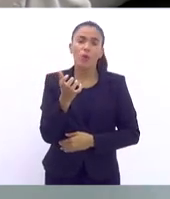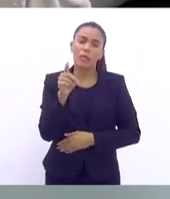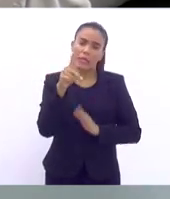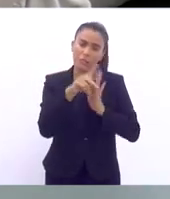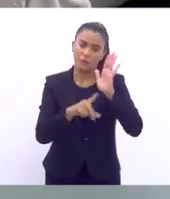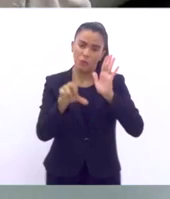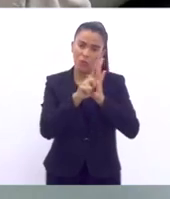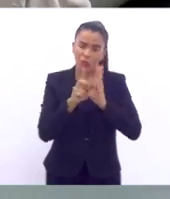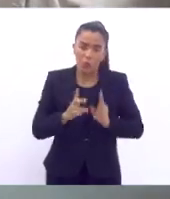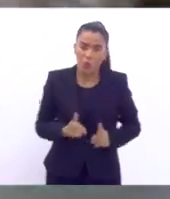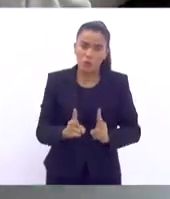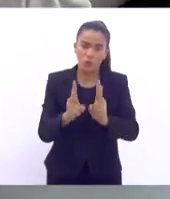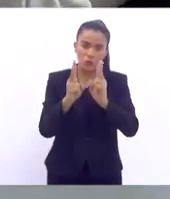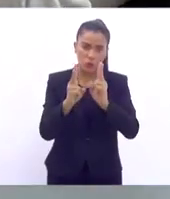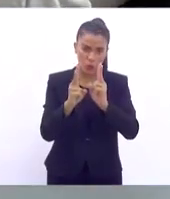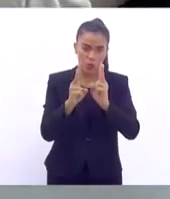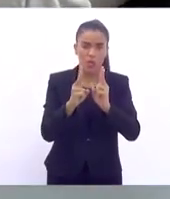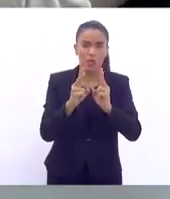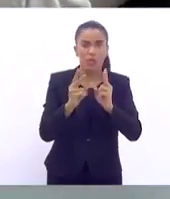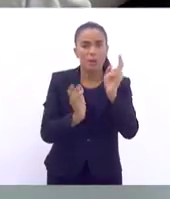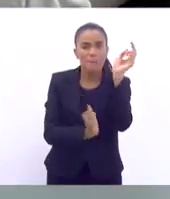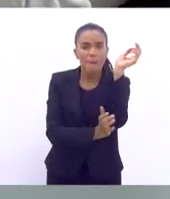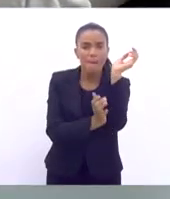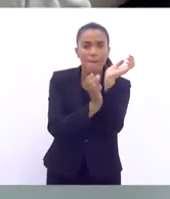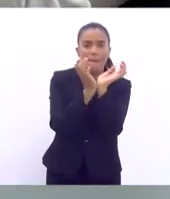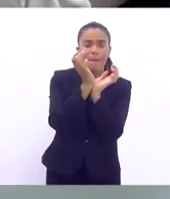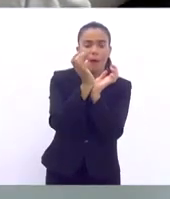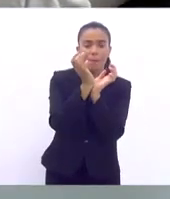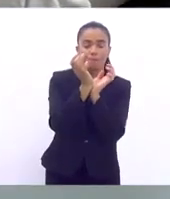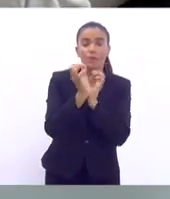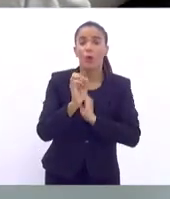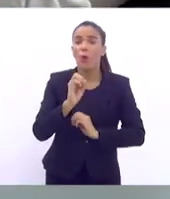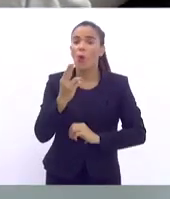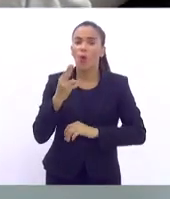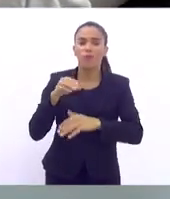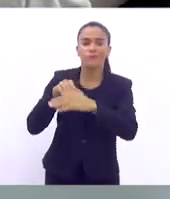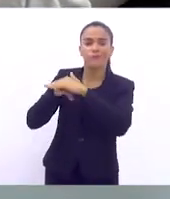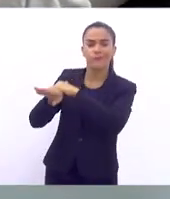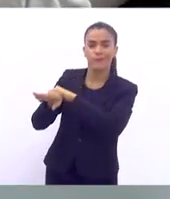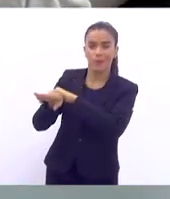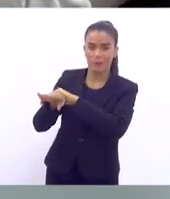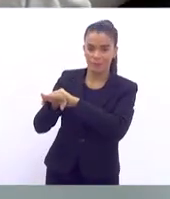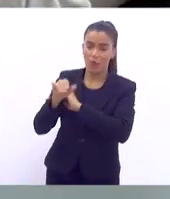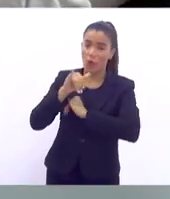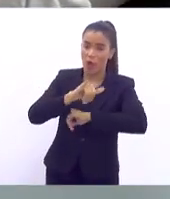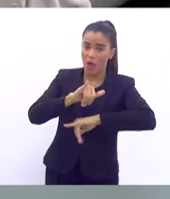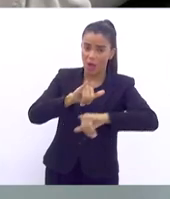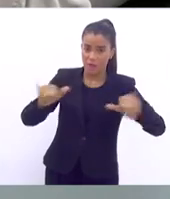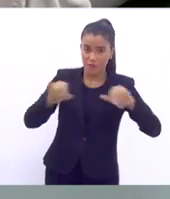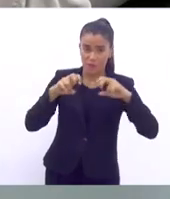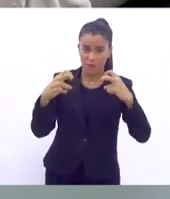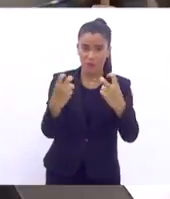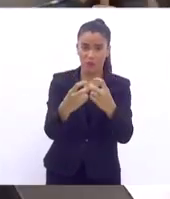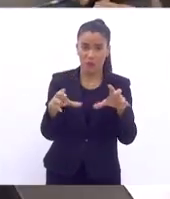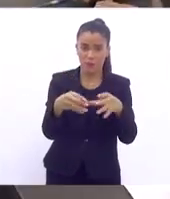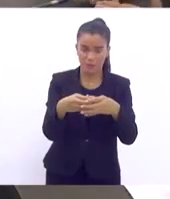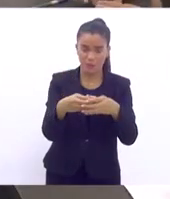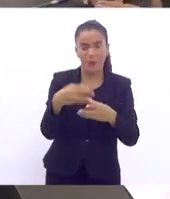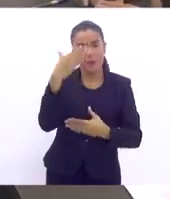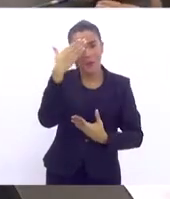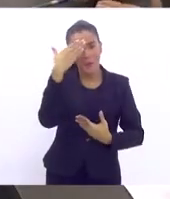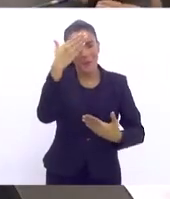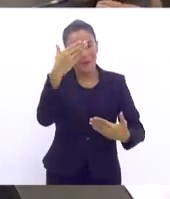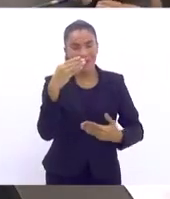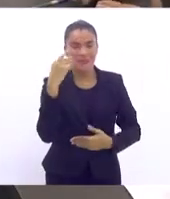não se eu não quiser eu vou pedir que eles né estejam indo para arquivo em forma comissão também essa medida perfeito Obrigado